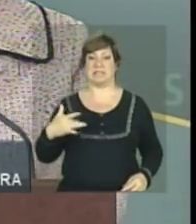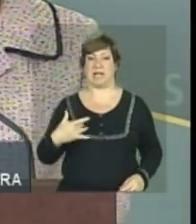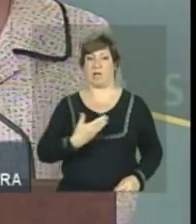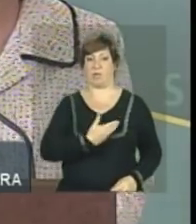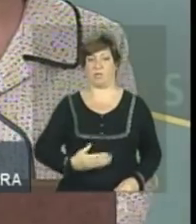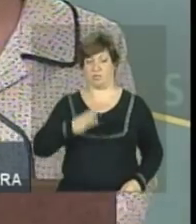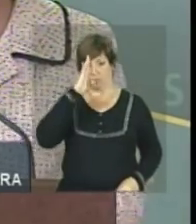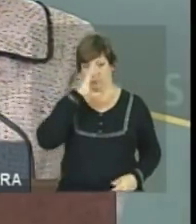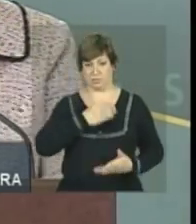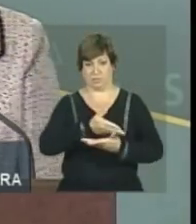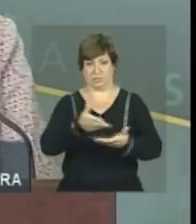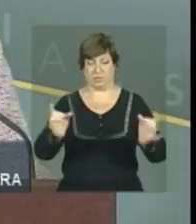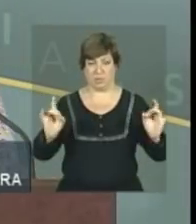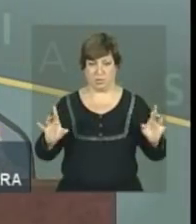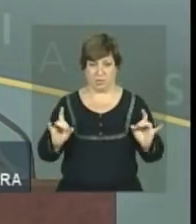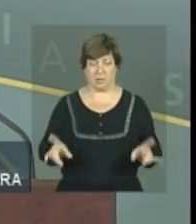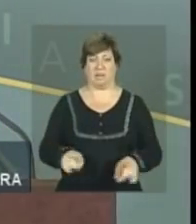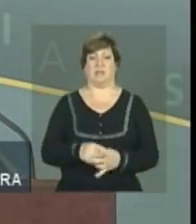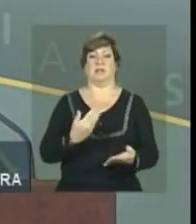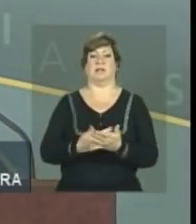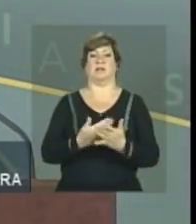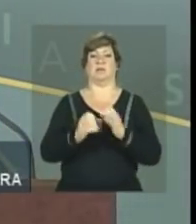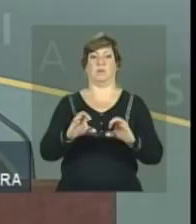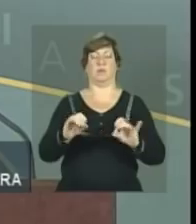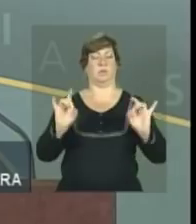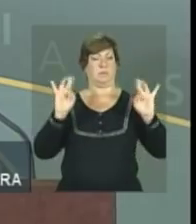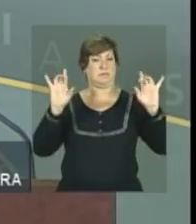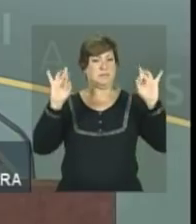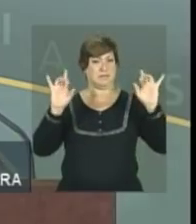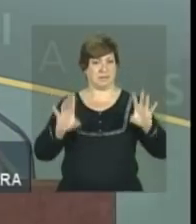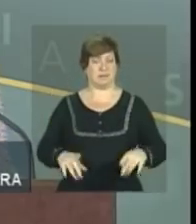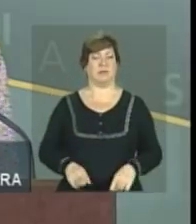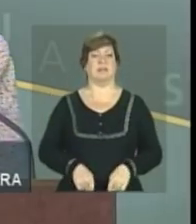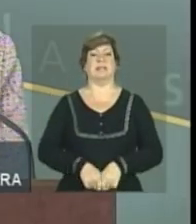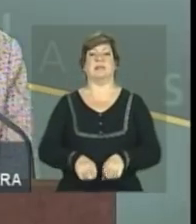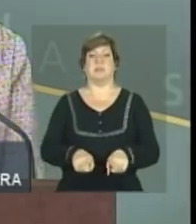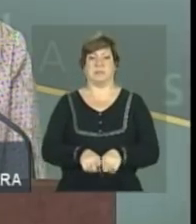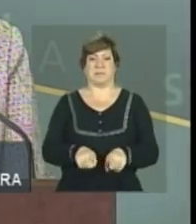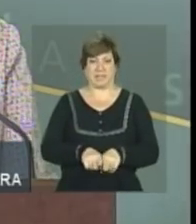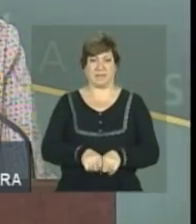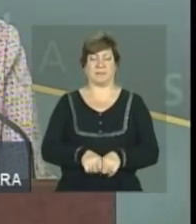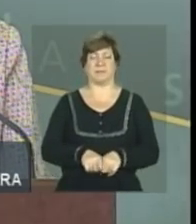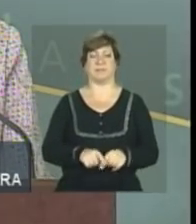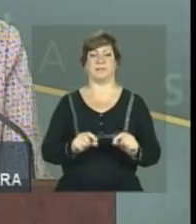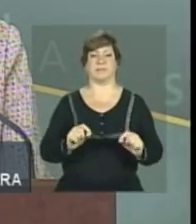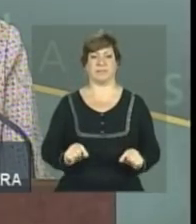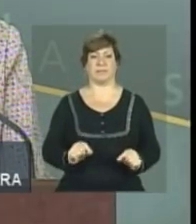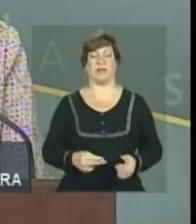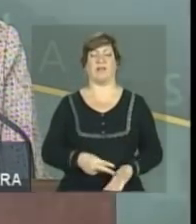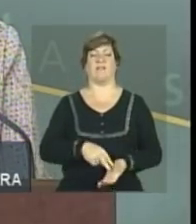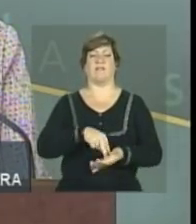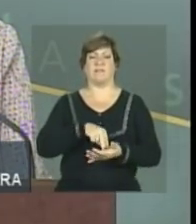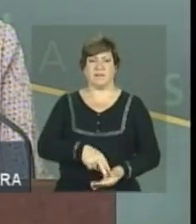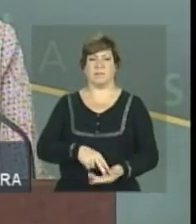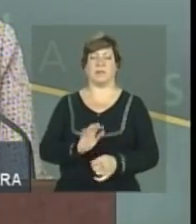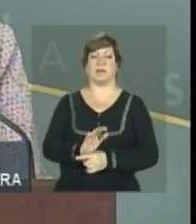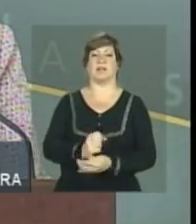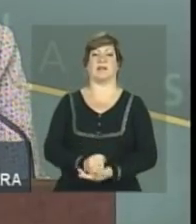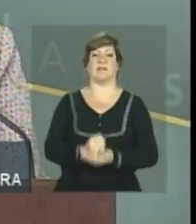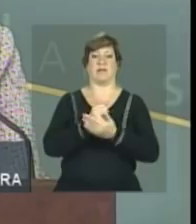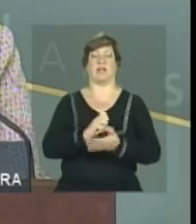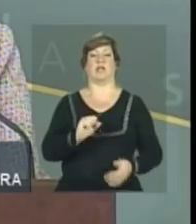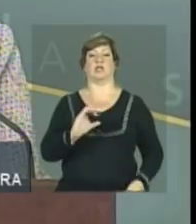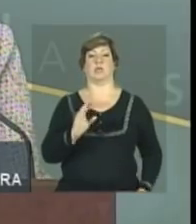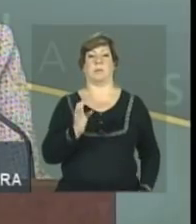qualidade e educação de alto nível. E, sem dúvida, a firme defesa da soberania